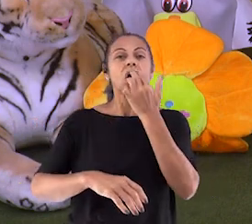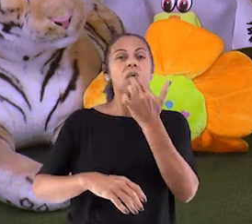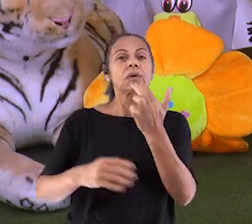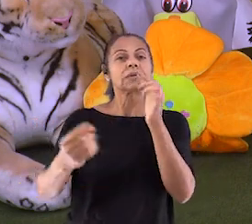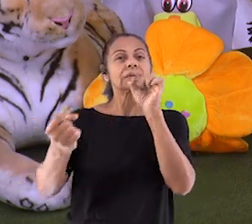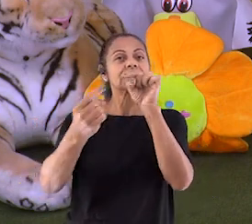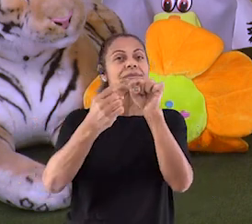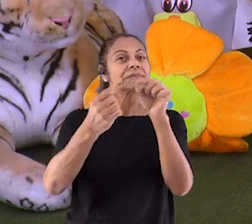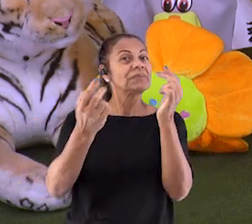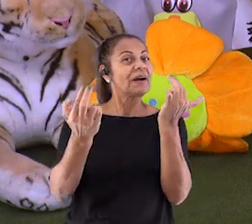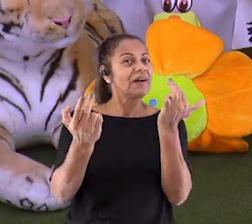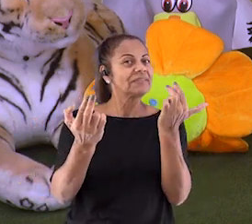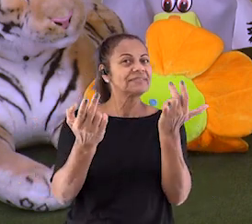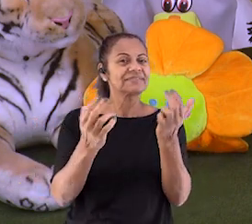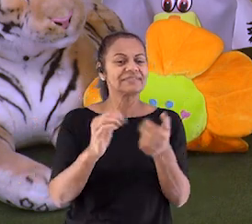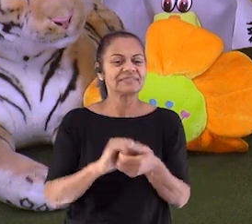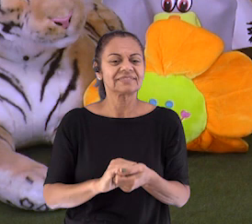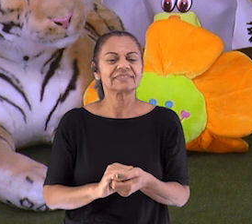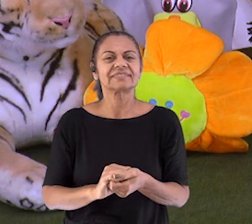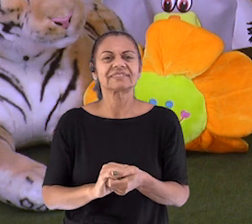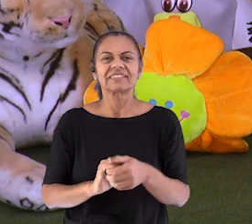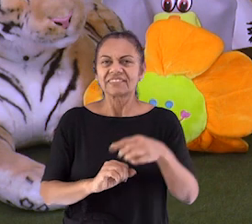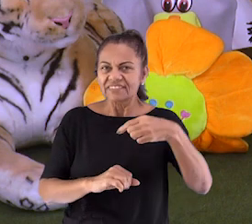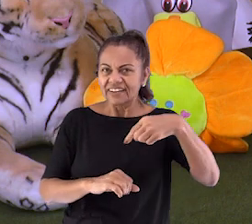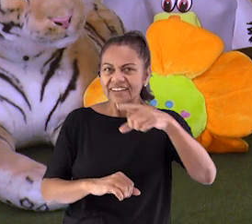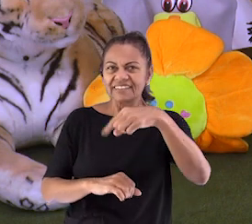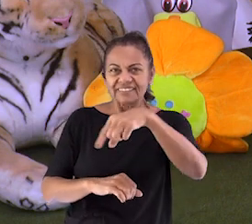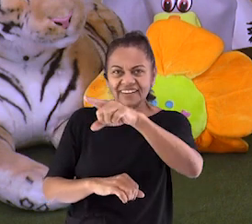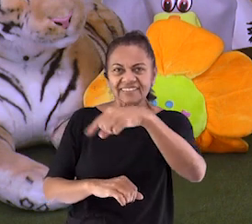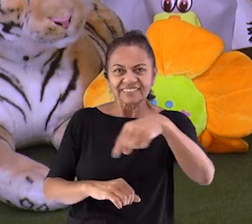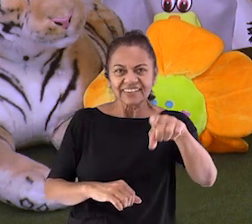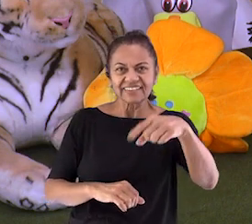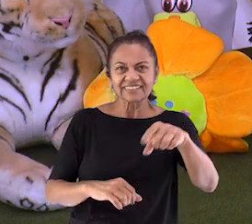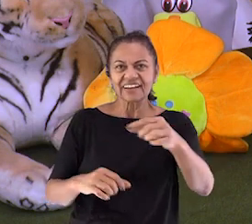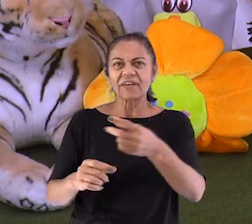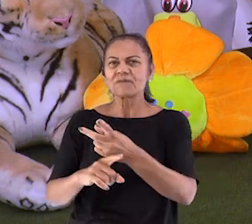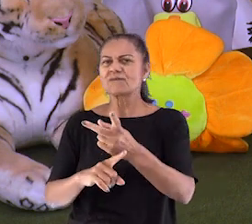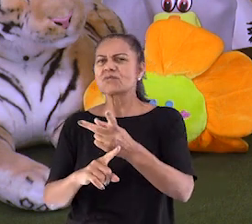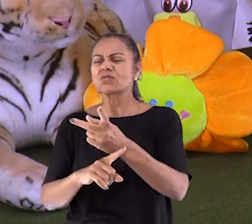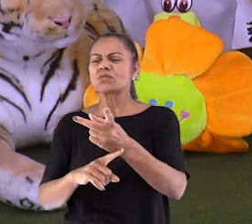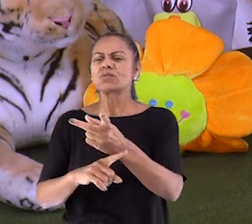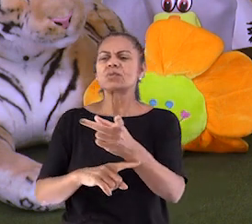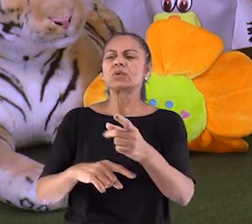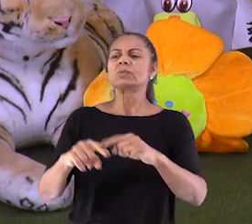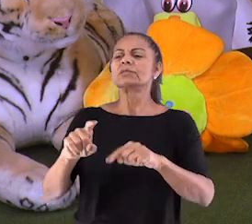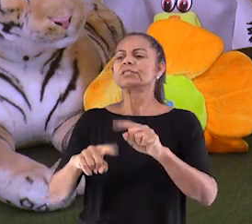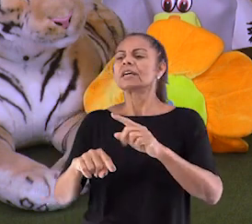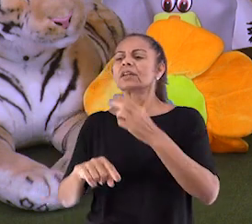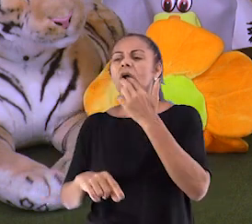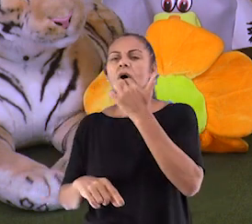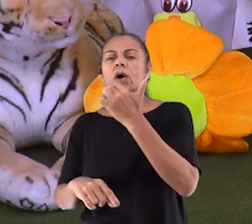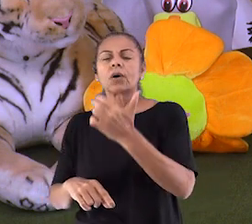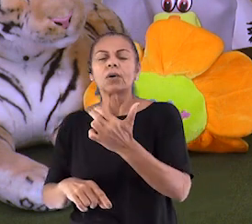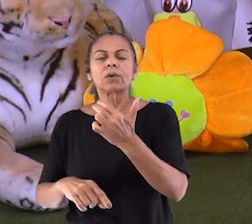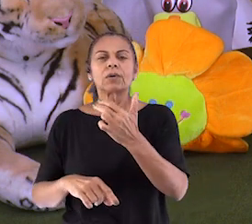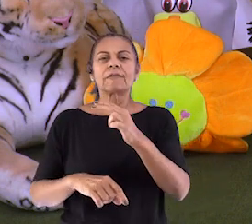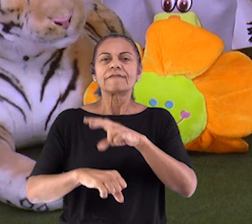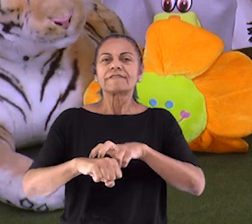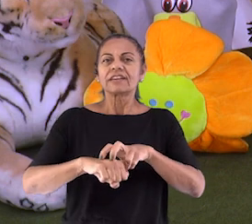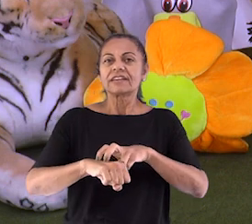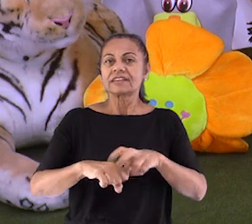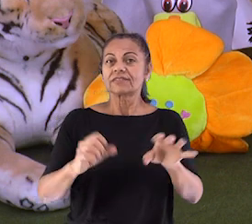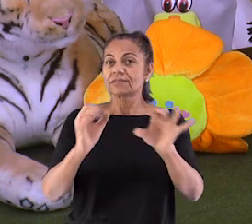cor, da cor verde. Valendo! Vai lá! Procure aí na sua casa. Vamos contar até